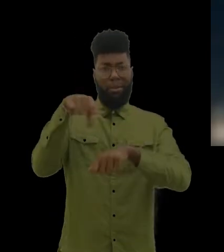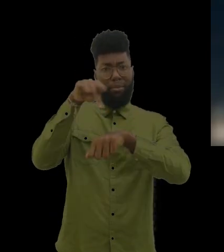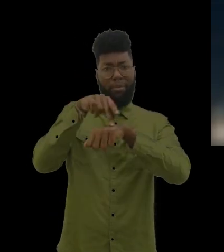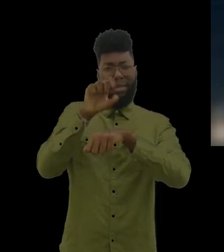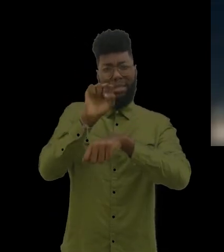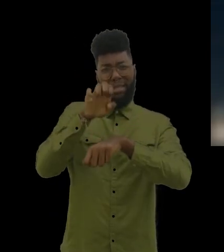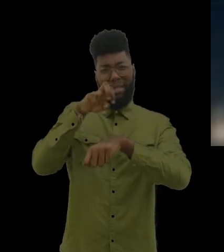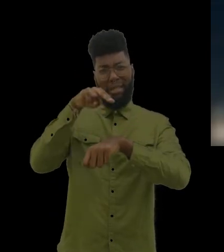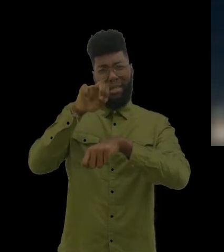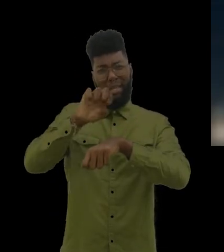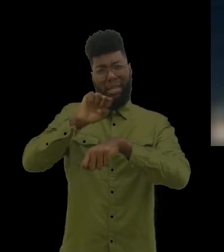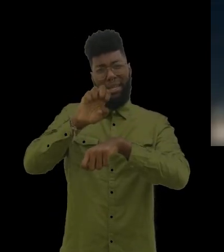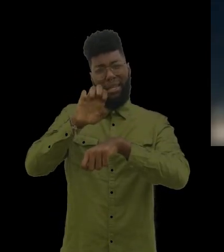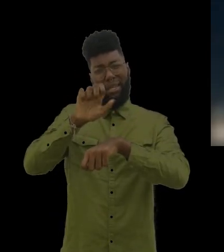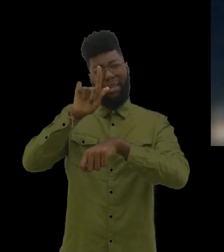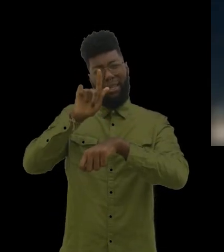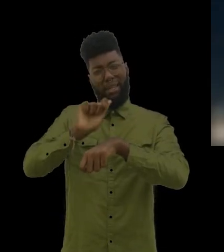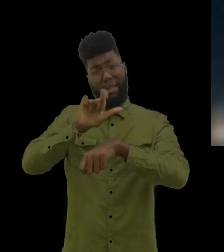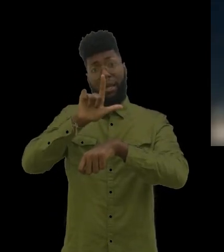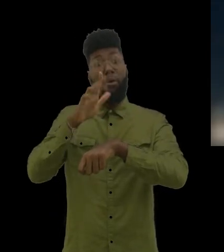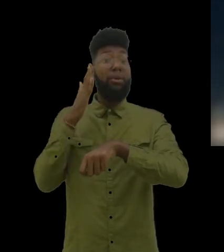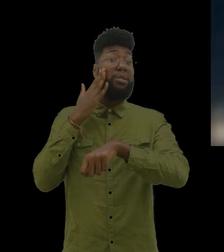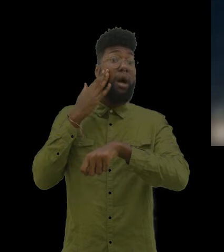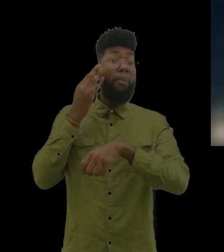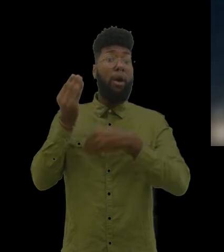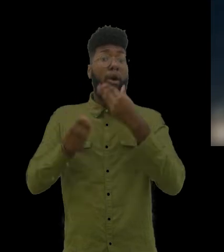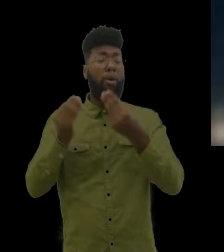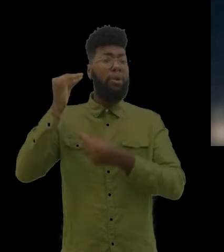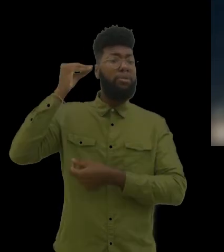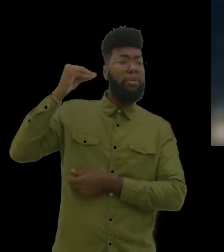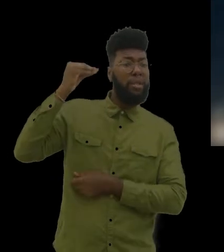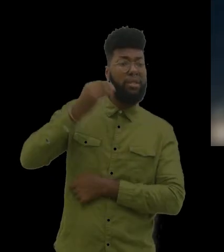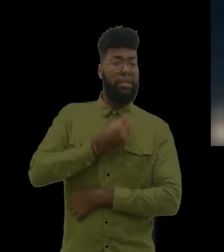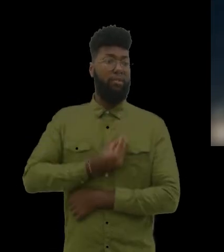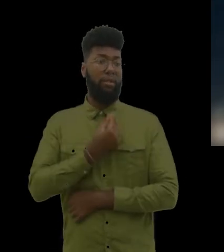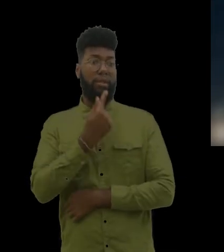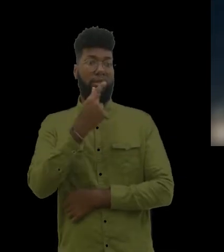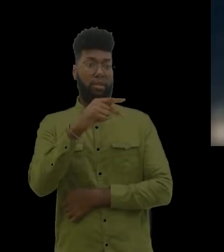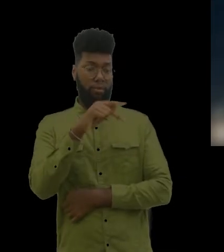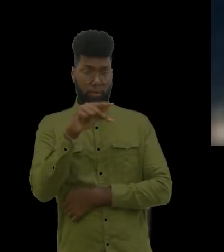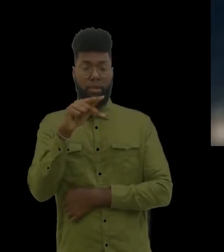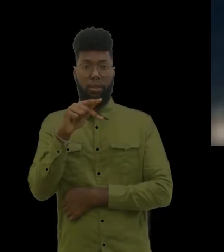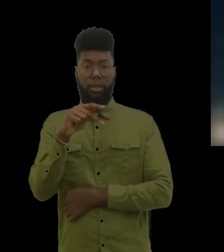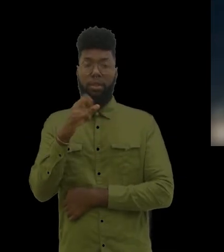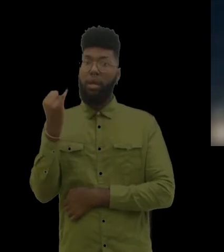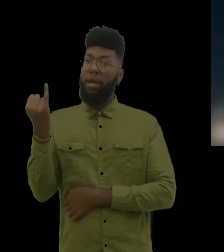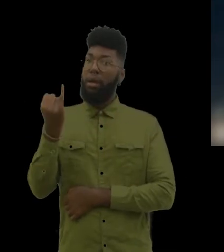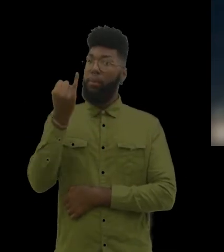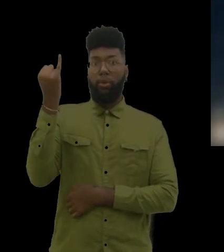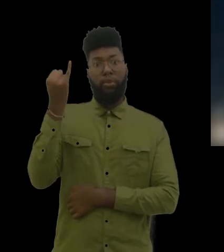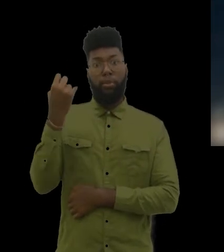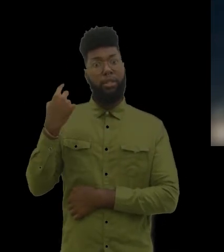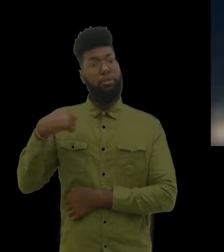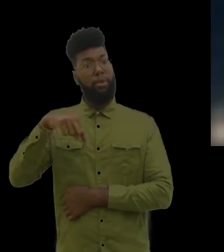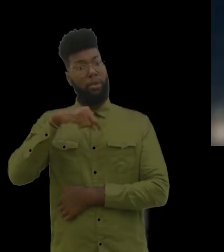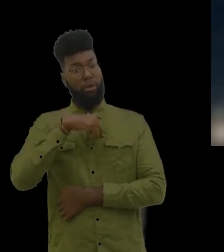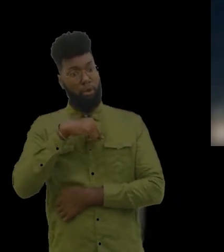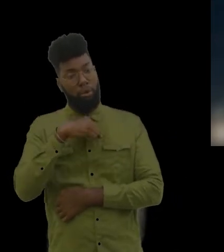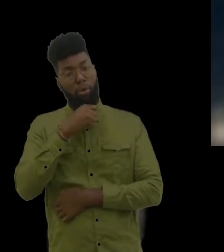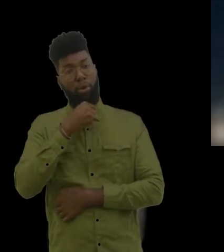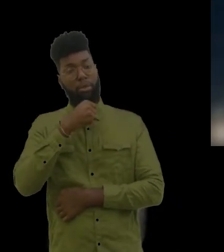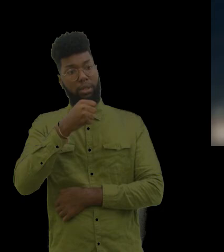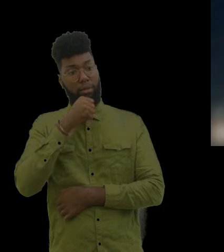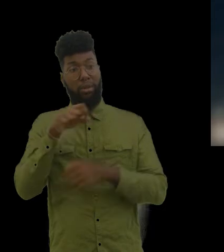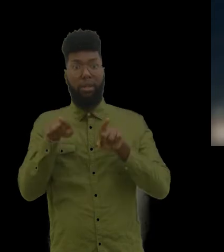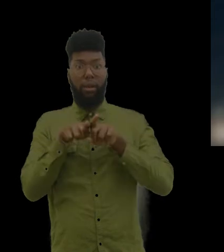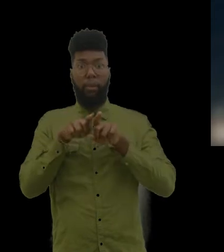pouco da caminhada de vocês, eu acho que não só pra gente que tá aqui entrevistando, mas para outras pessoas que também vão nos assistir, né? Então, com certeza. Dar